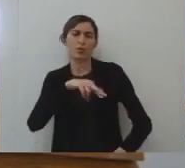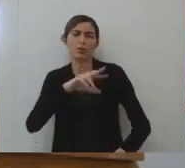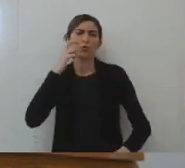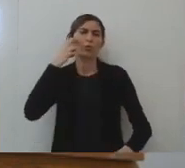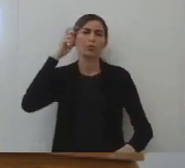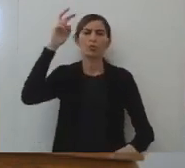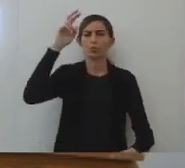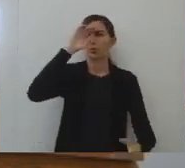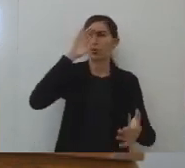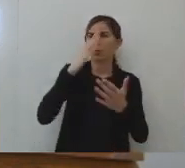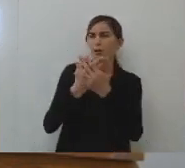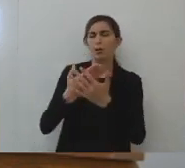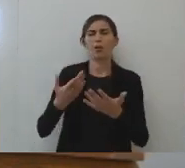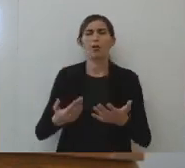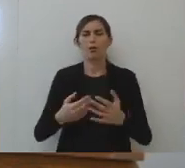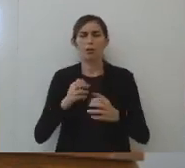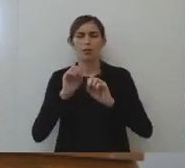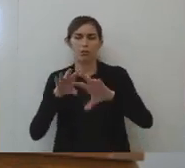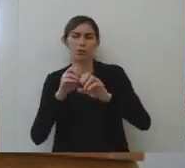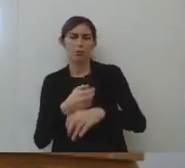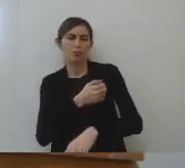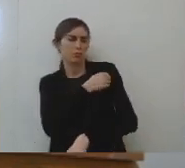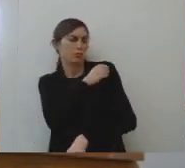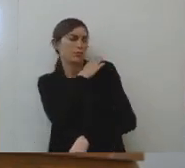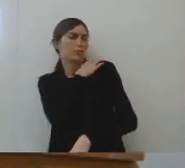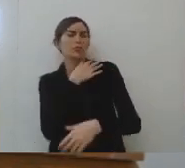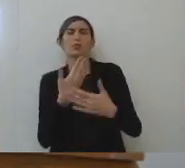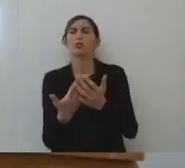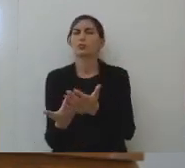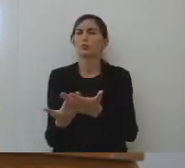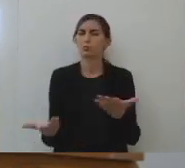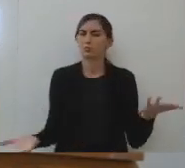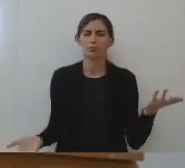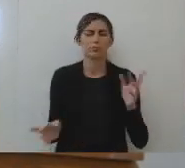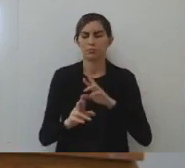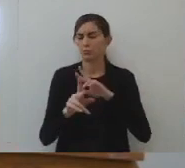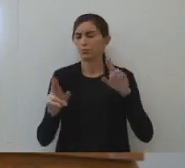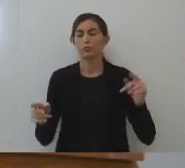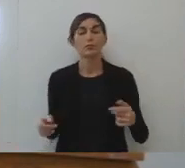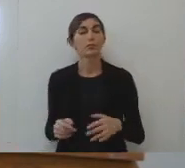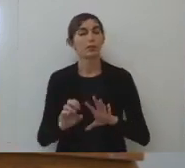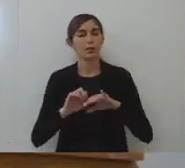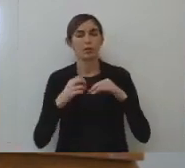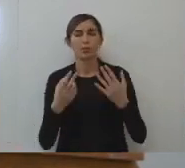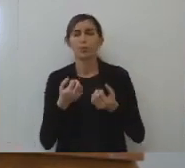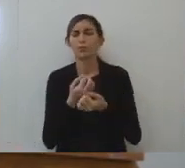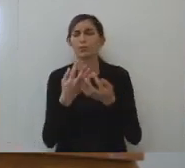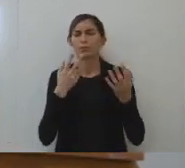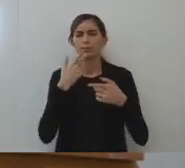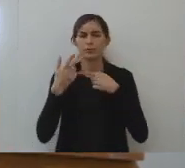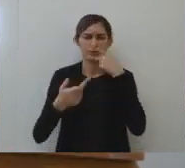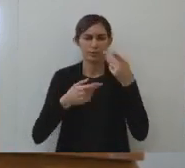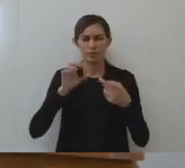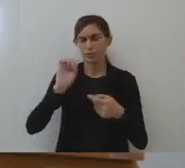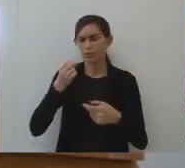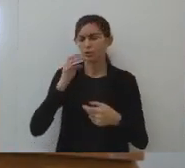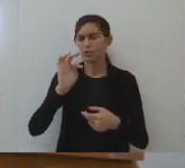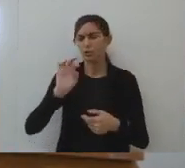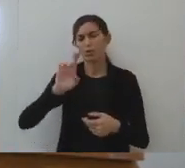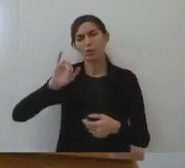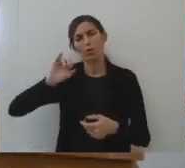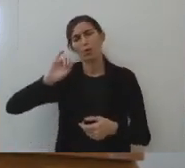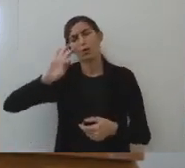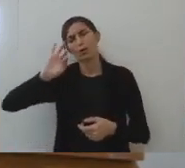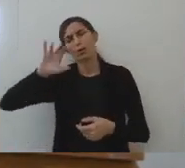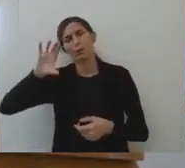cultura, crença, nível de educação e etc. Ou seja, quando a gente fala sobre estereótipo, a